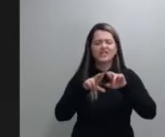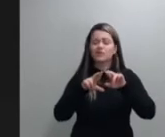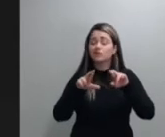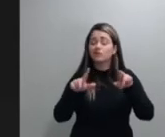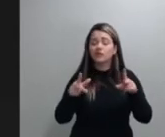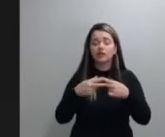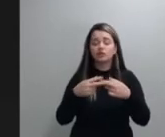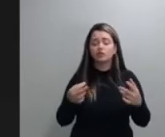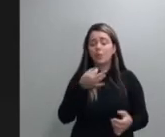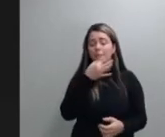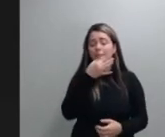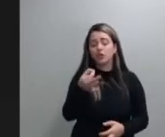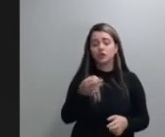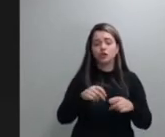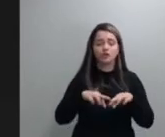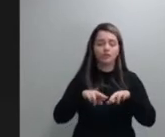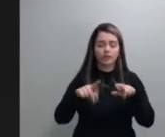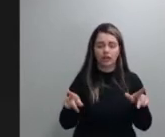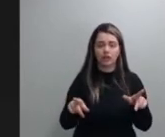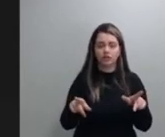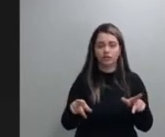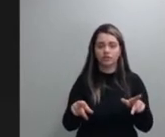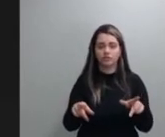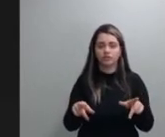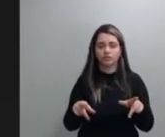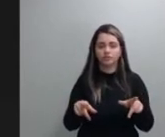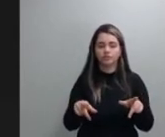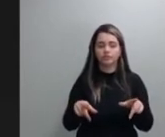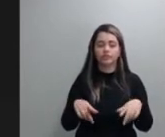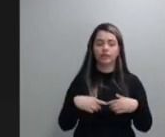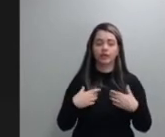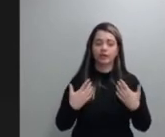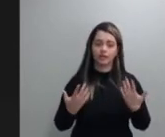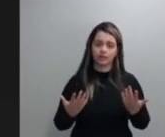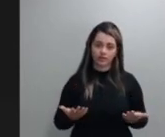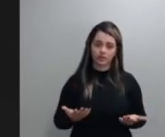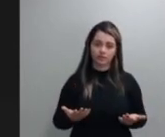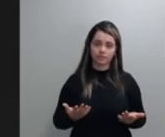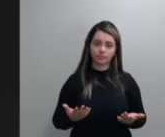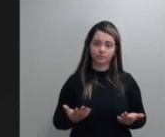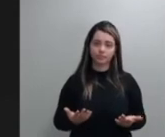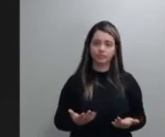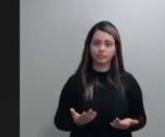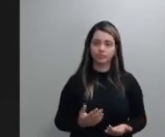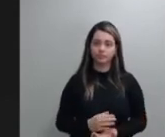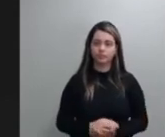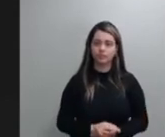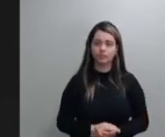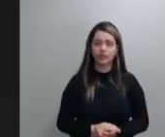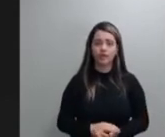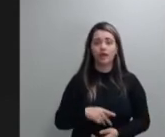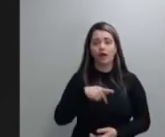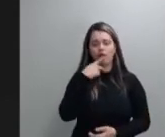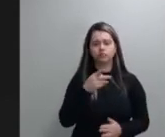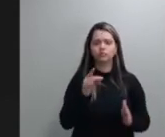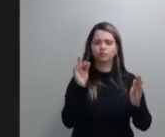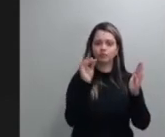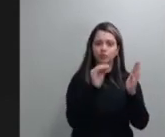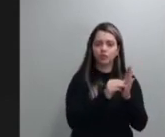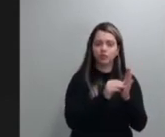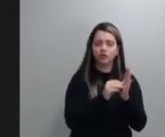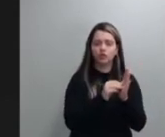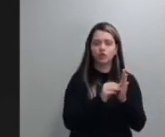o cenário atual possibilita visões alternativas até sobre os fatos tal como postos a